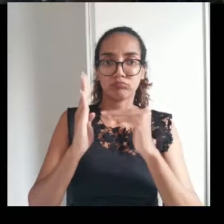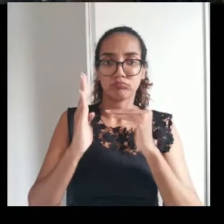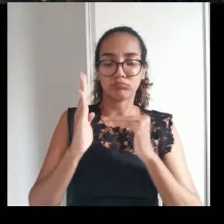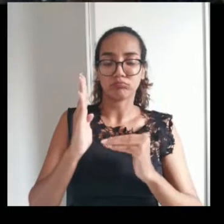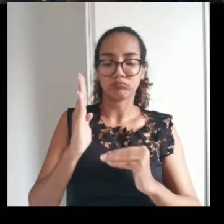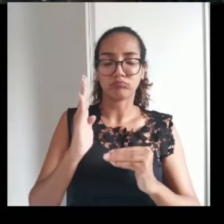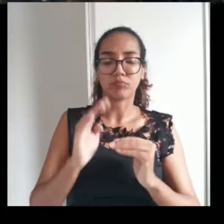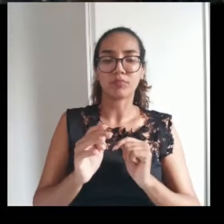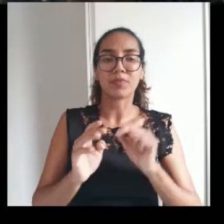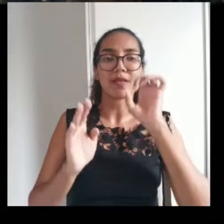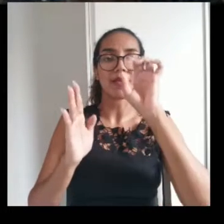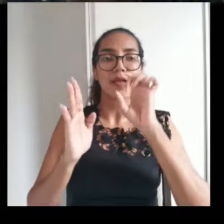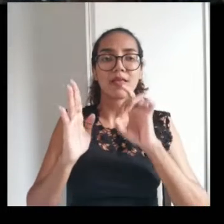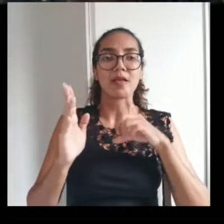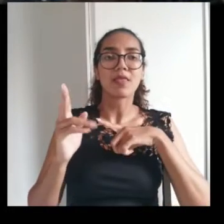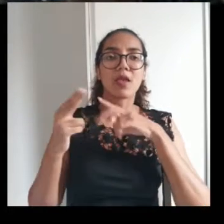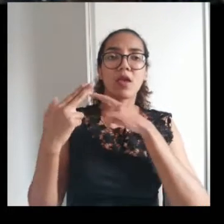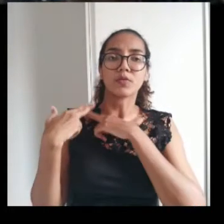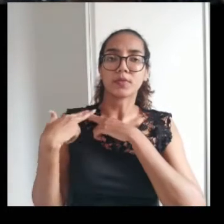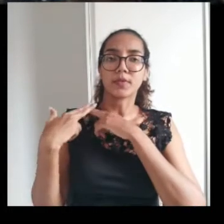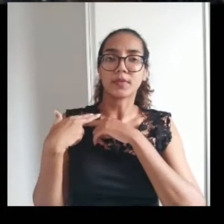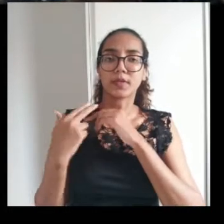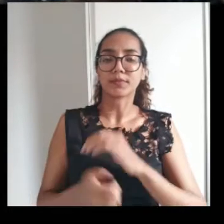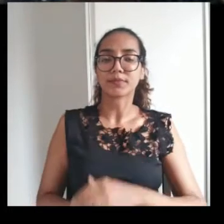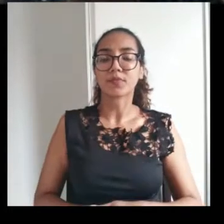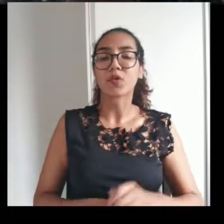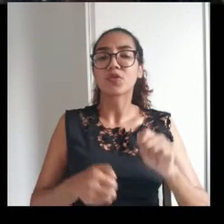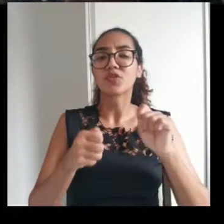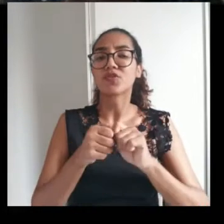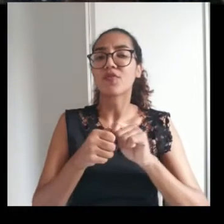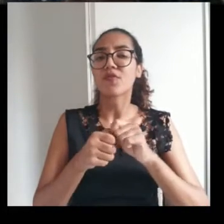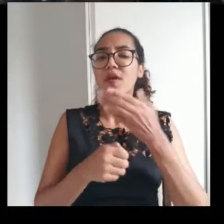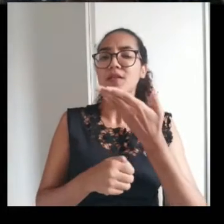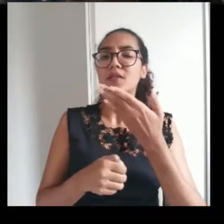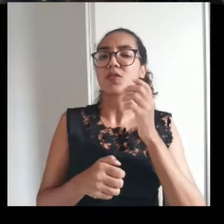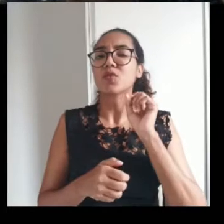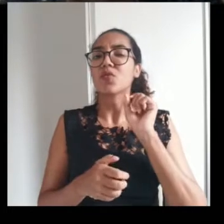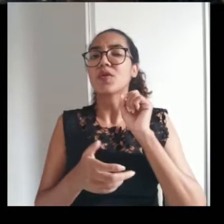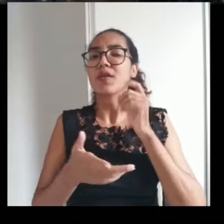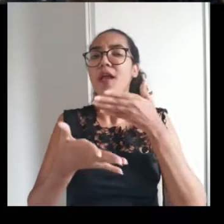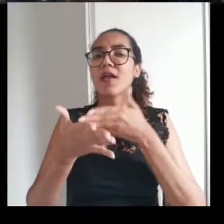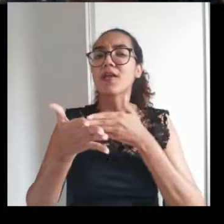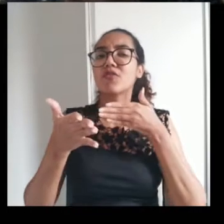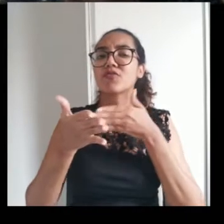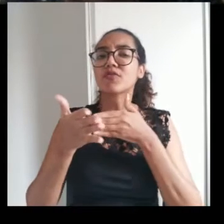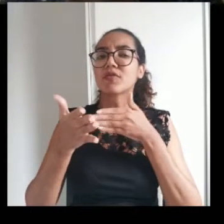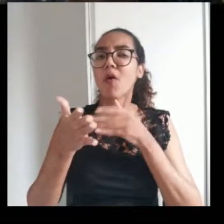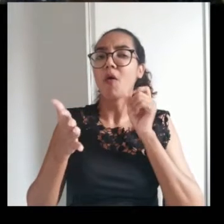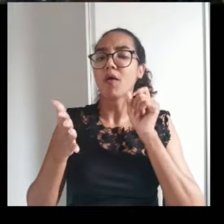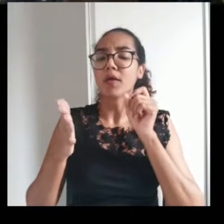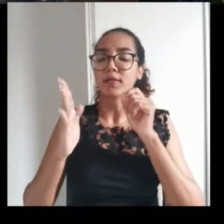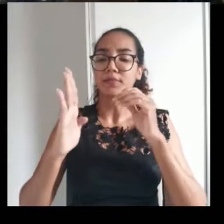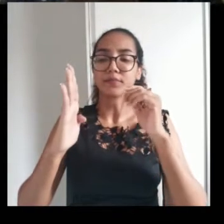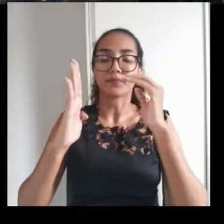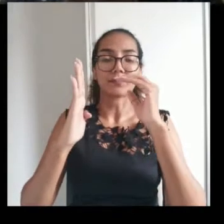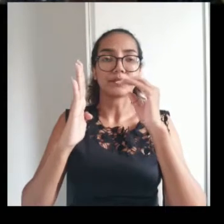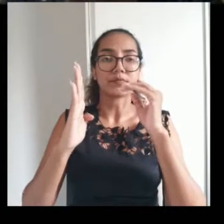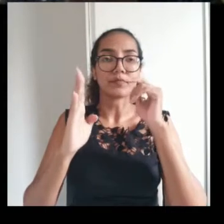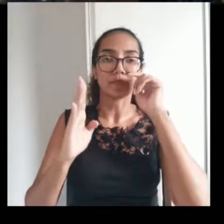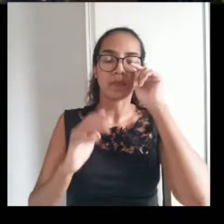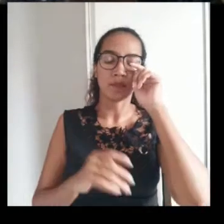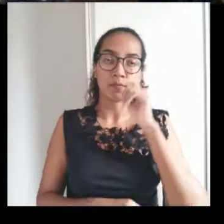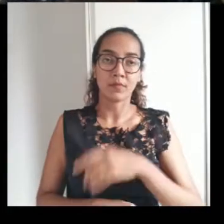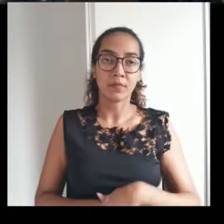Um dos constraints, uma das restrições é que a camada de cima, ou seja, as classes que eu agrupei e que